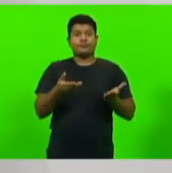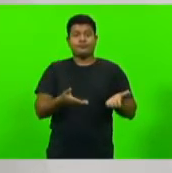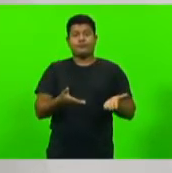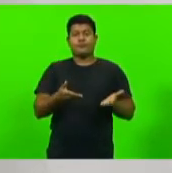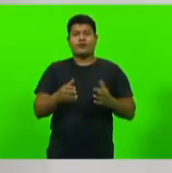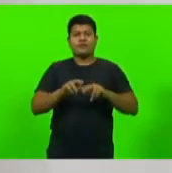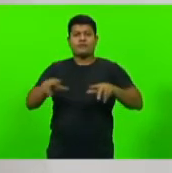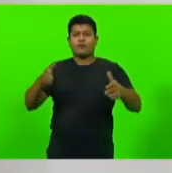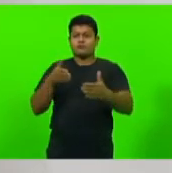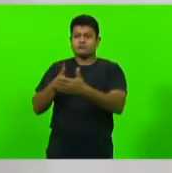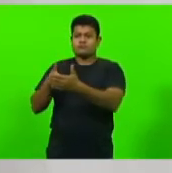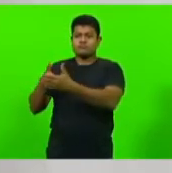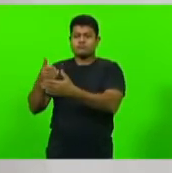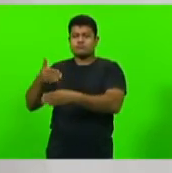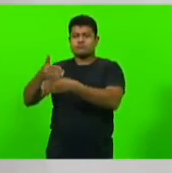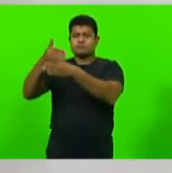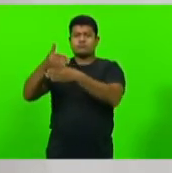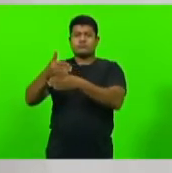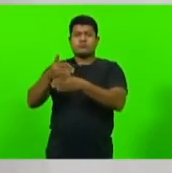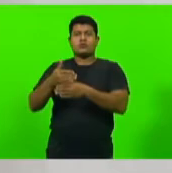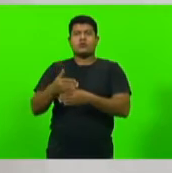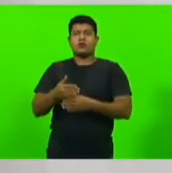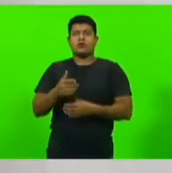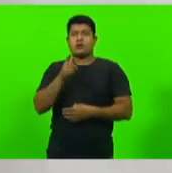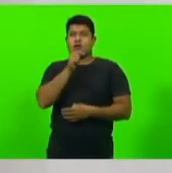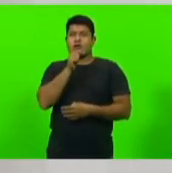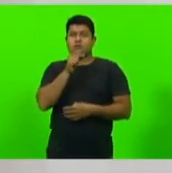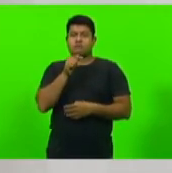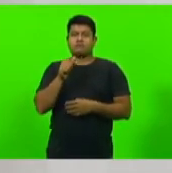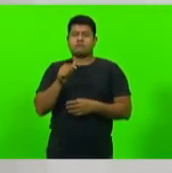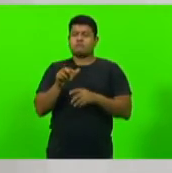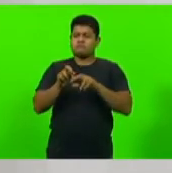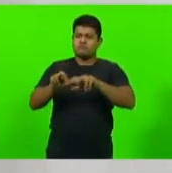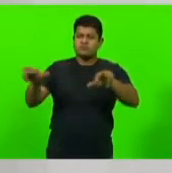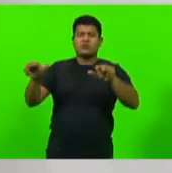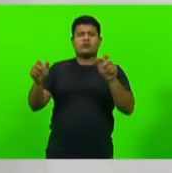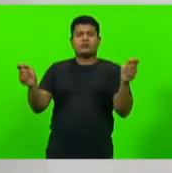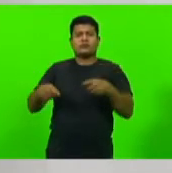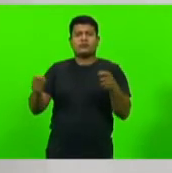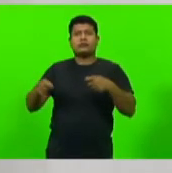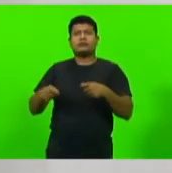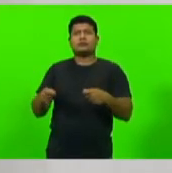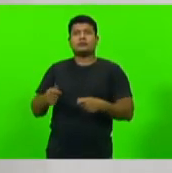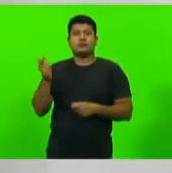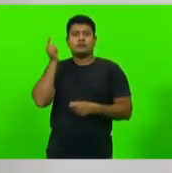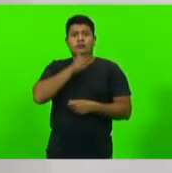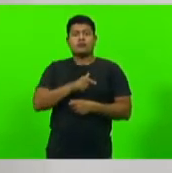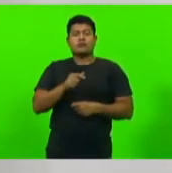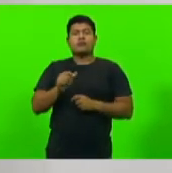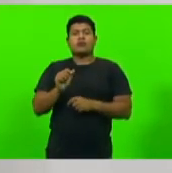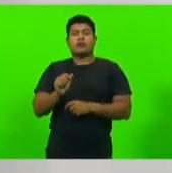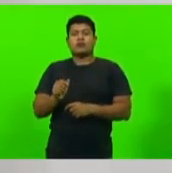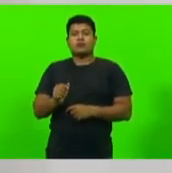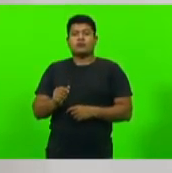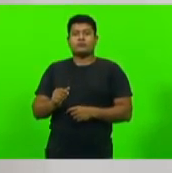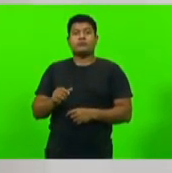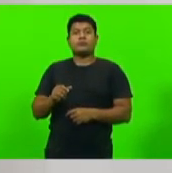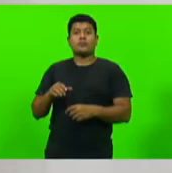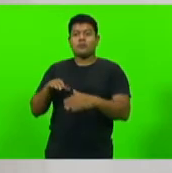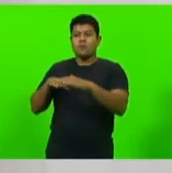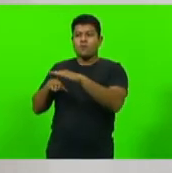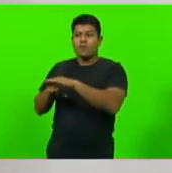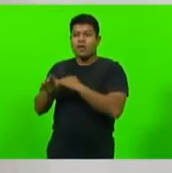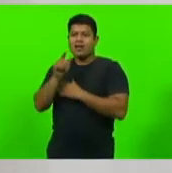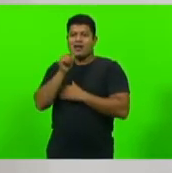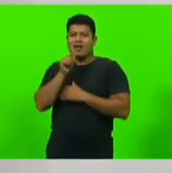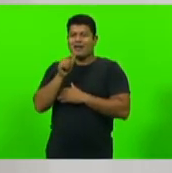de contenção, sem secar os rios, para você guardar um pouco de água dos períodos que chove,